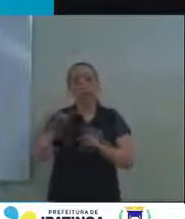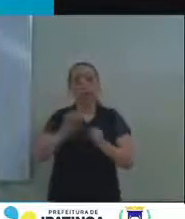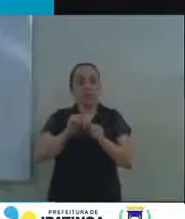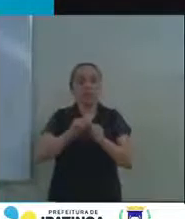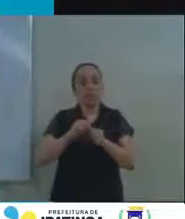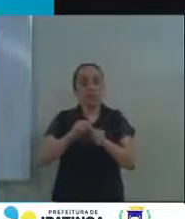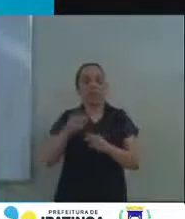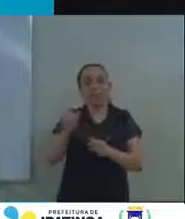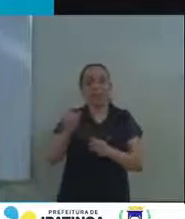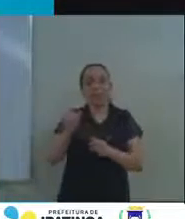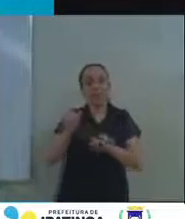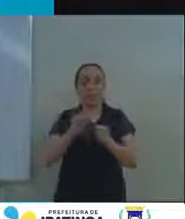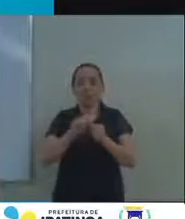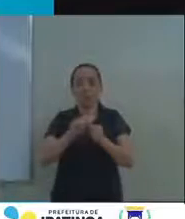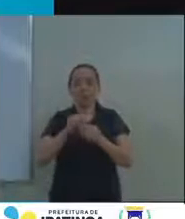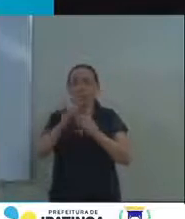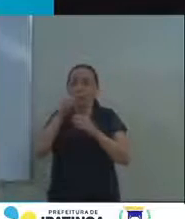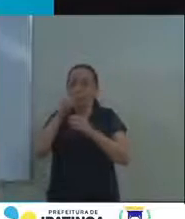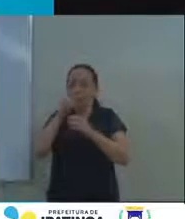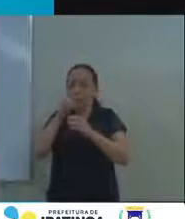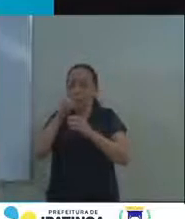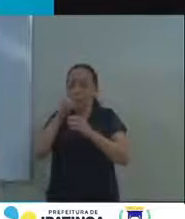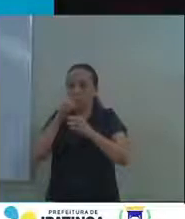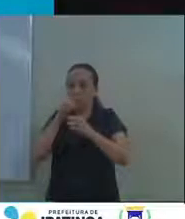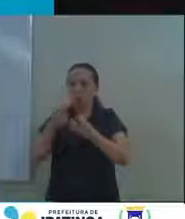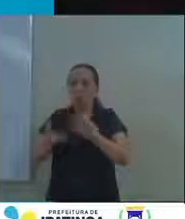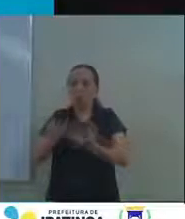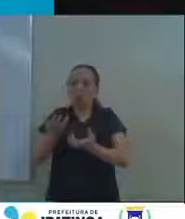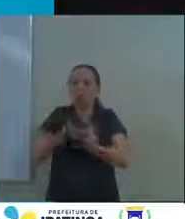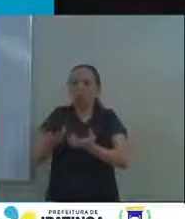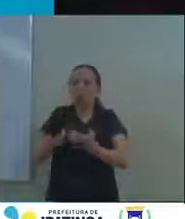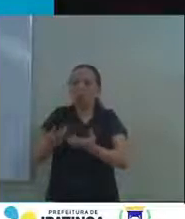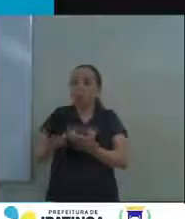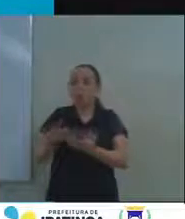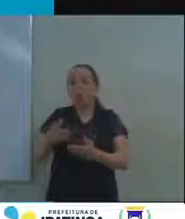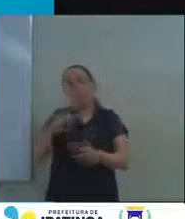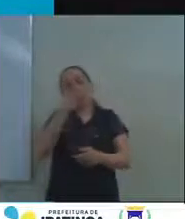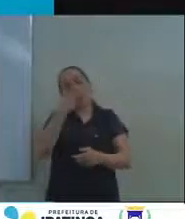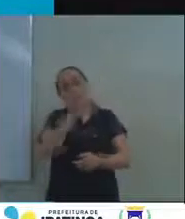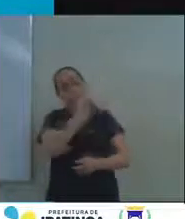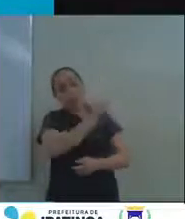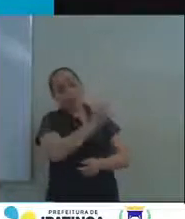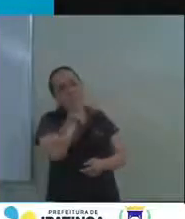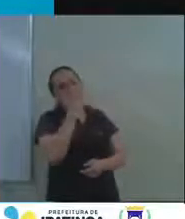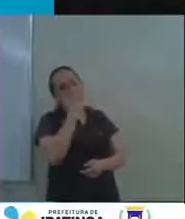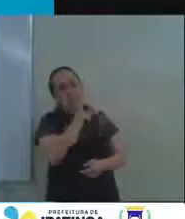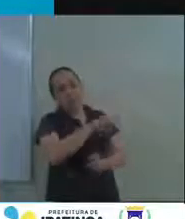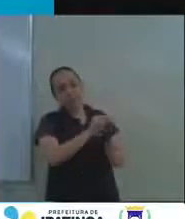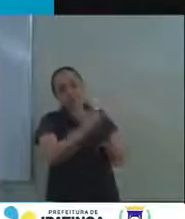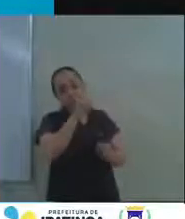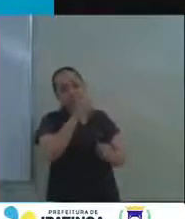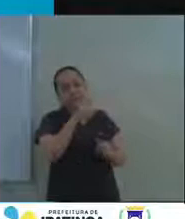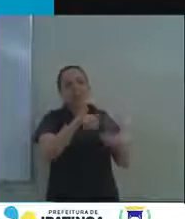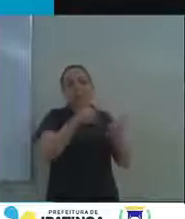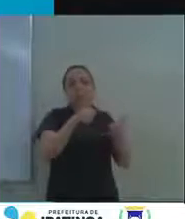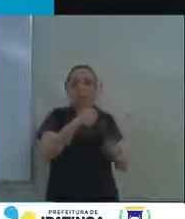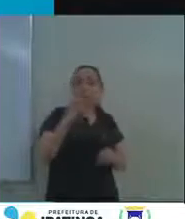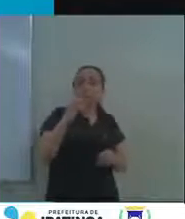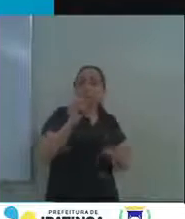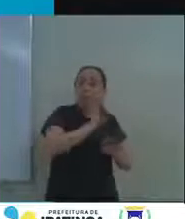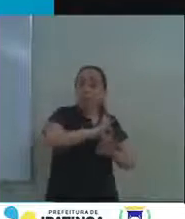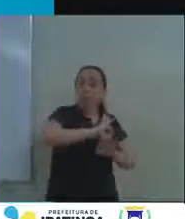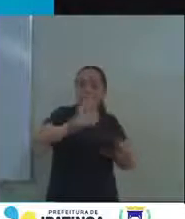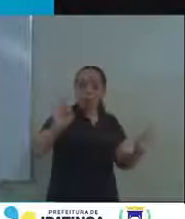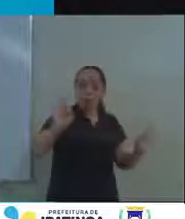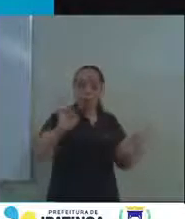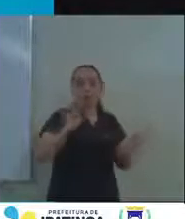fazer. Né? A gente fala, a gente faz o que a gente fala com as crianças para não fazerem. É um ótimo exercício para movimentar a